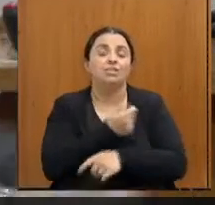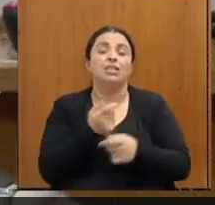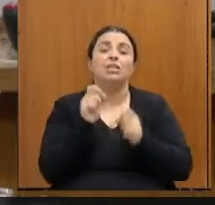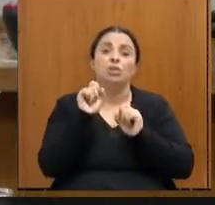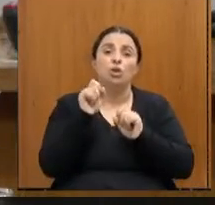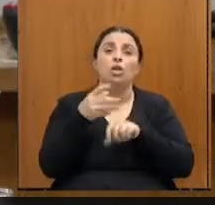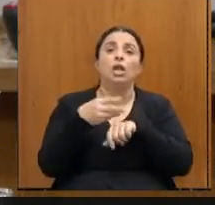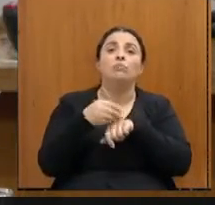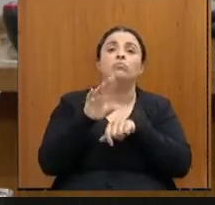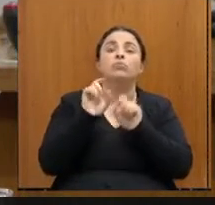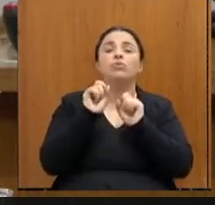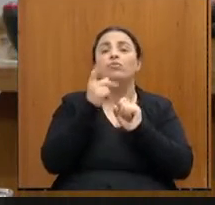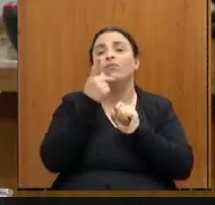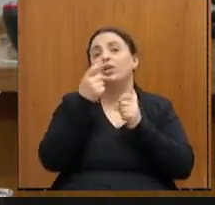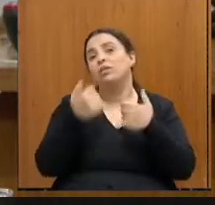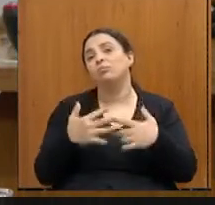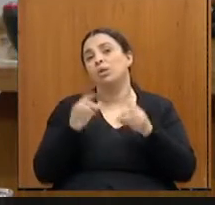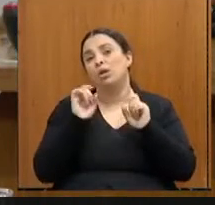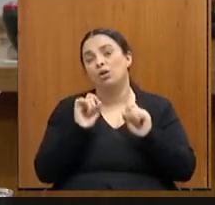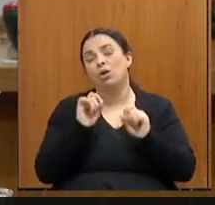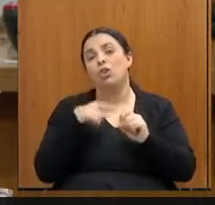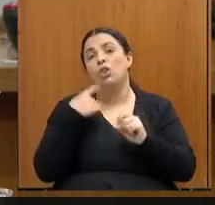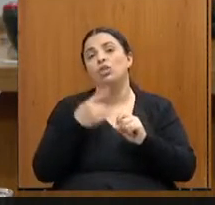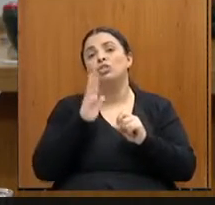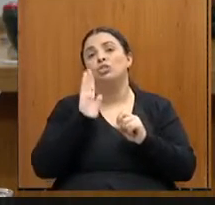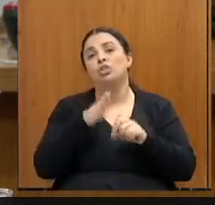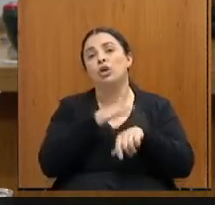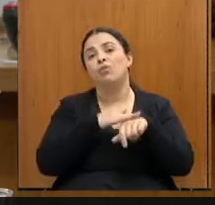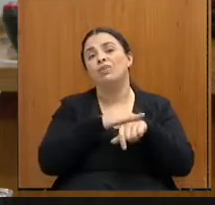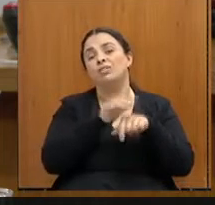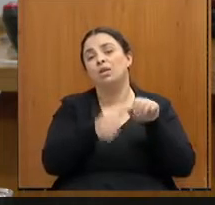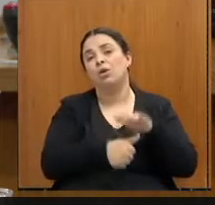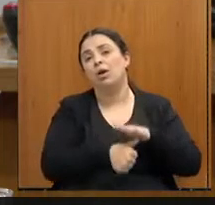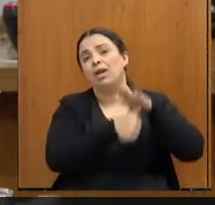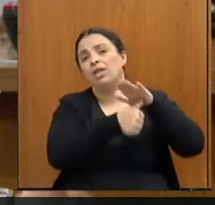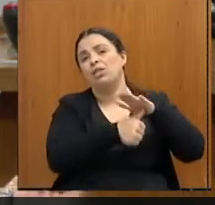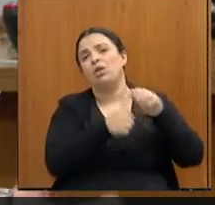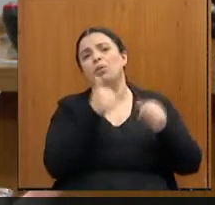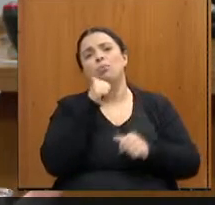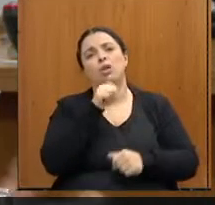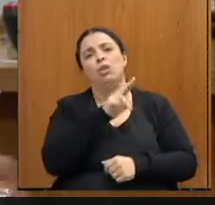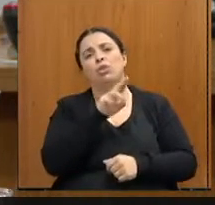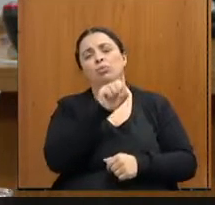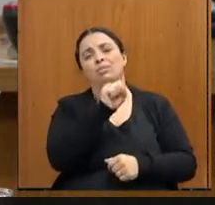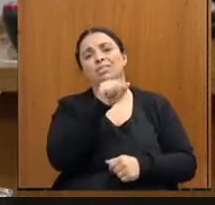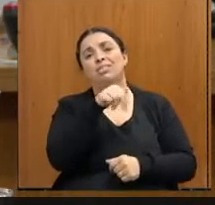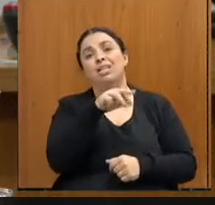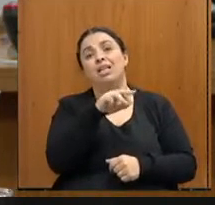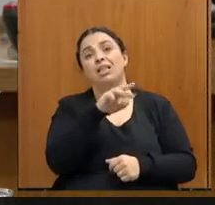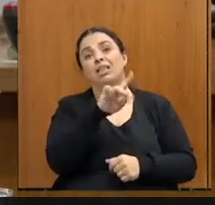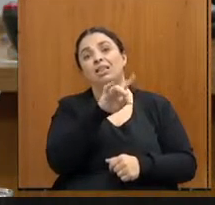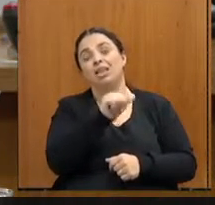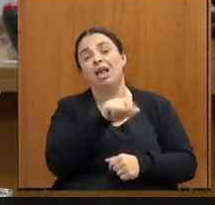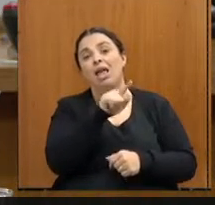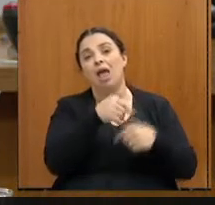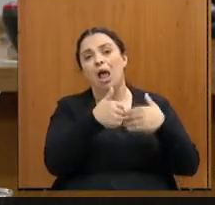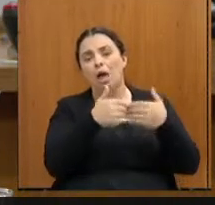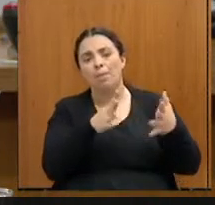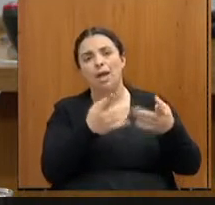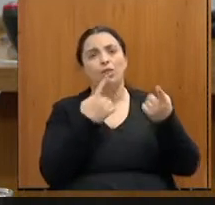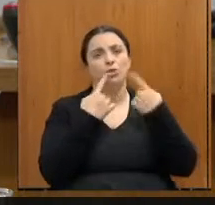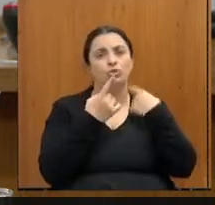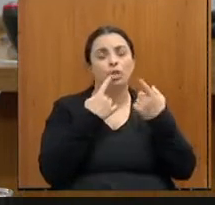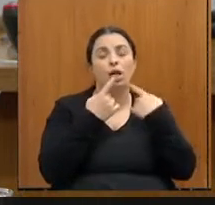queria dizer que estamos conversando com a reitora Sandra que também tem sido muito aberta ao diálogo pra gente conseguir viabilizar